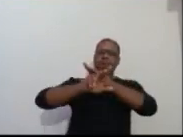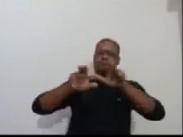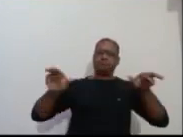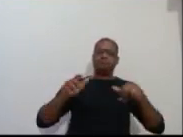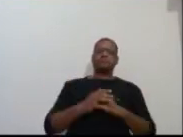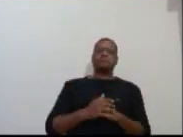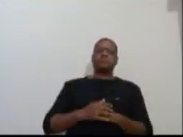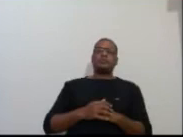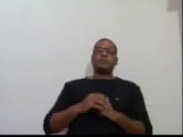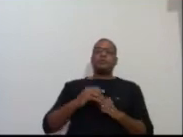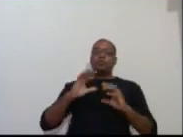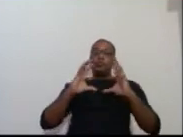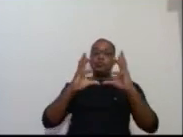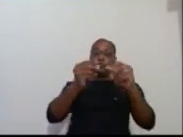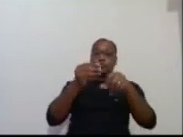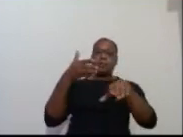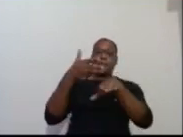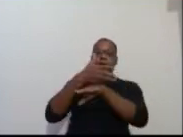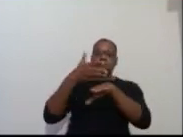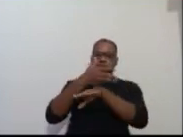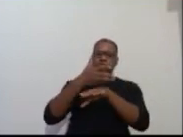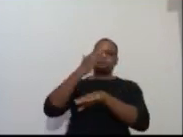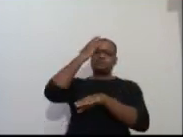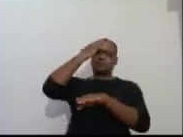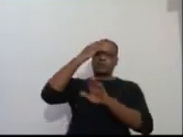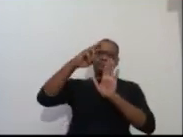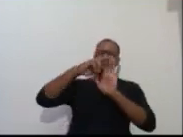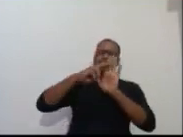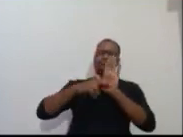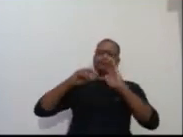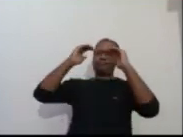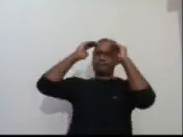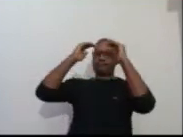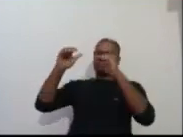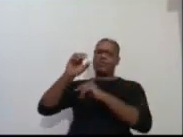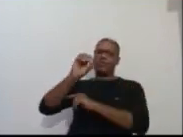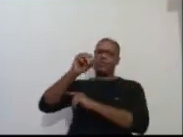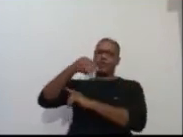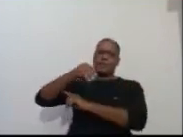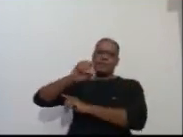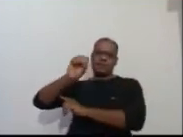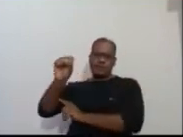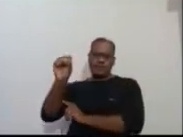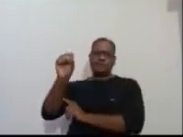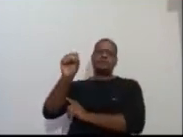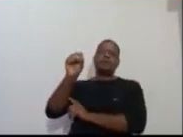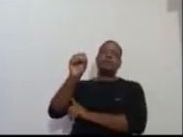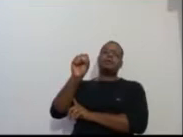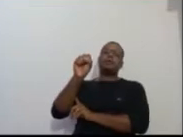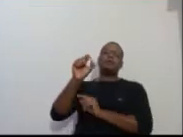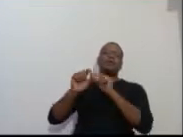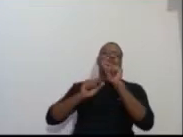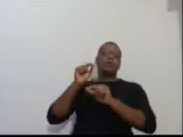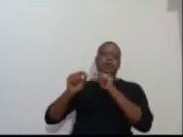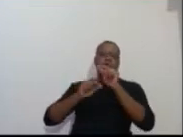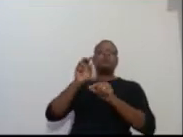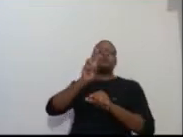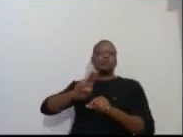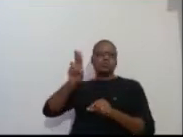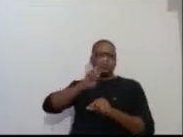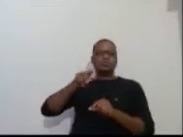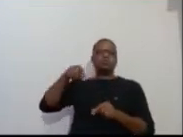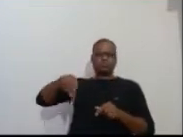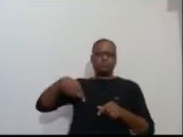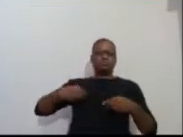Mundial da Saúde, estão usando máscara. Quando tivermos aqui alguém próximo de mim, estarei usando máscara, como